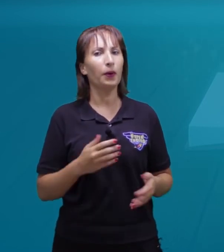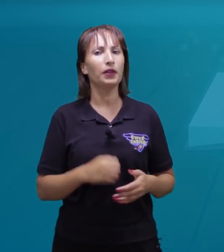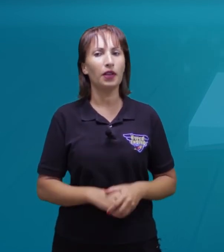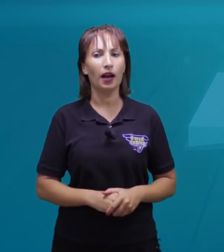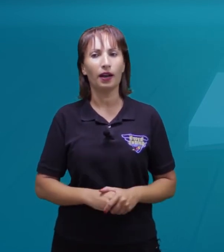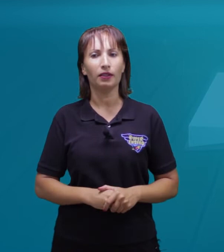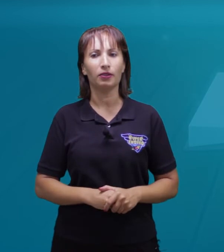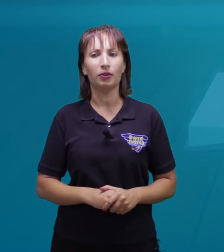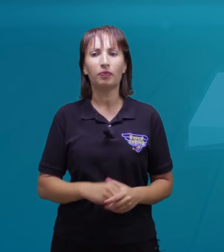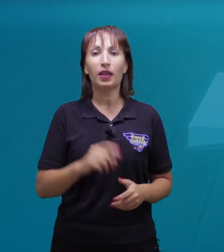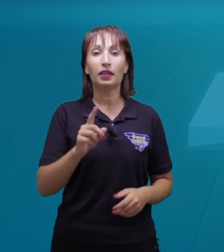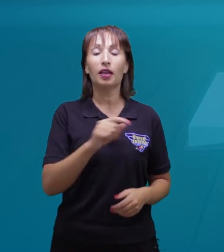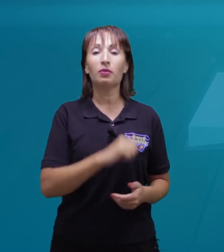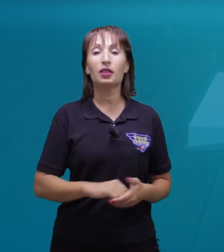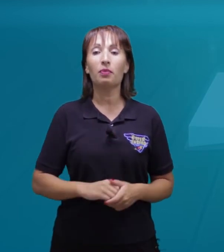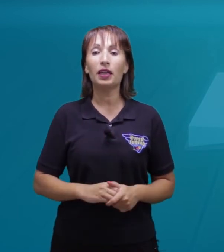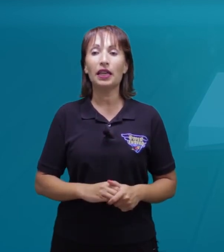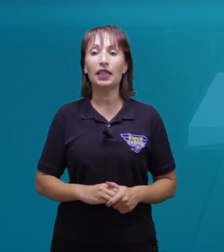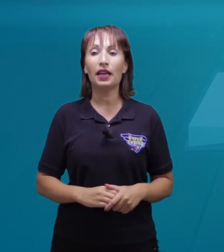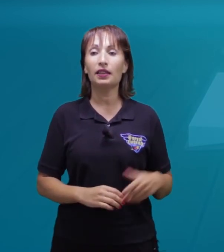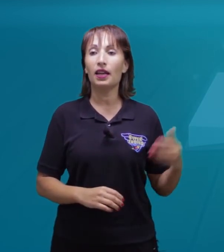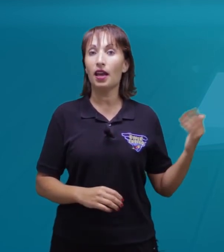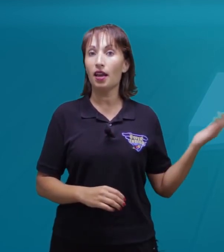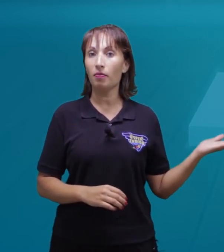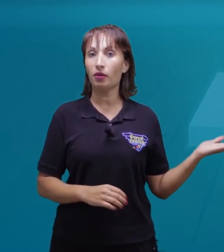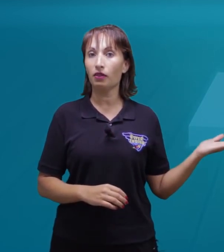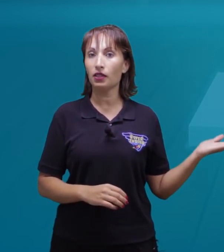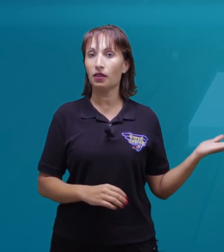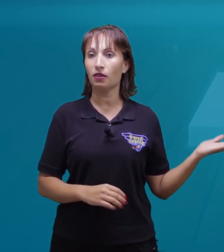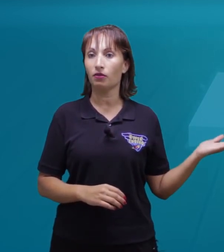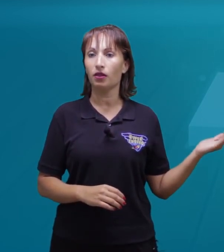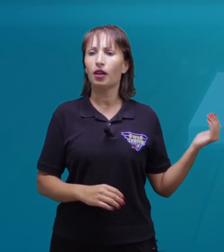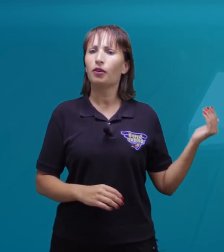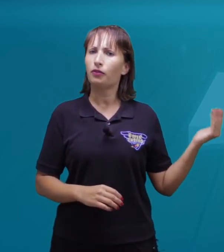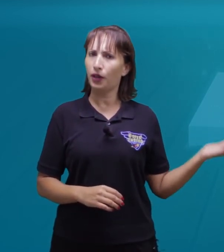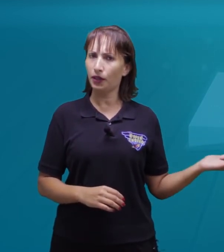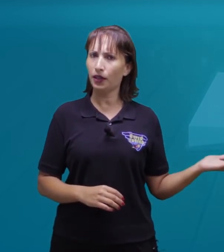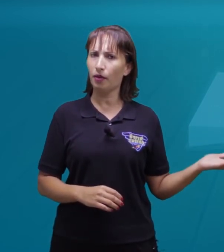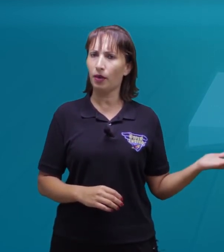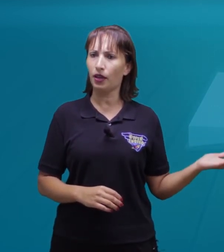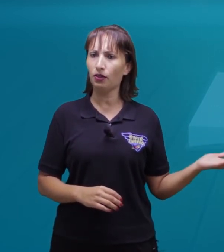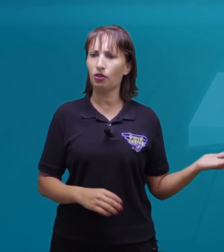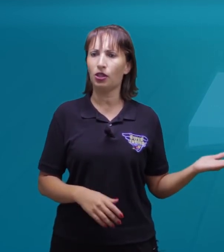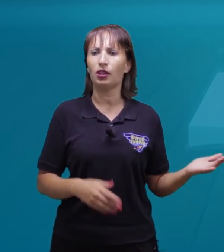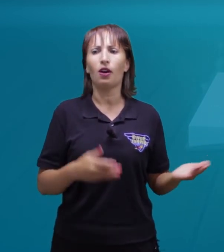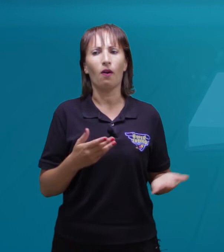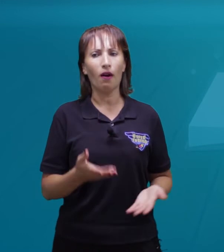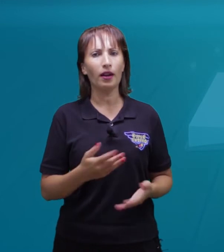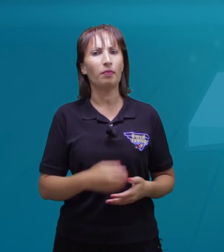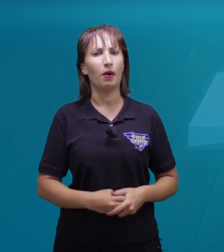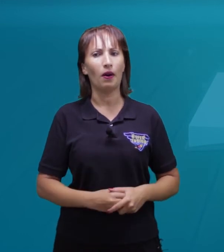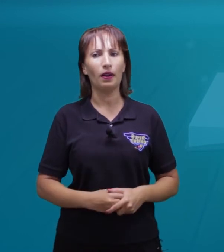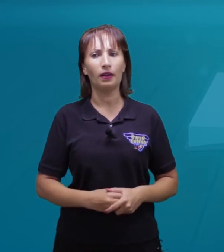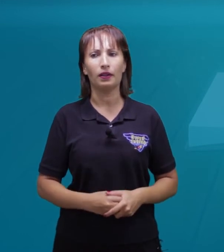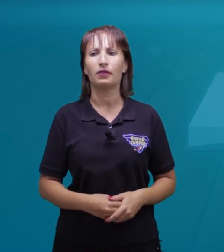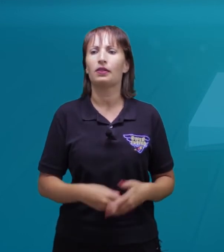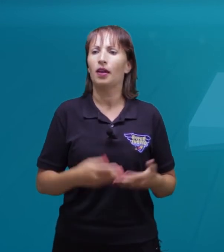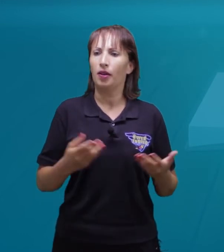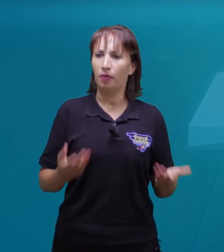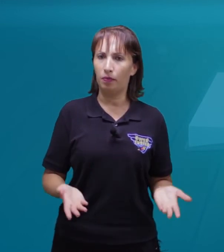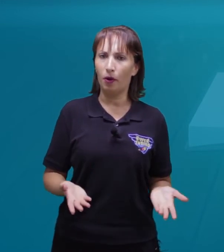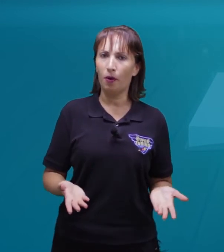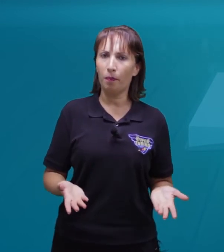o coitado temos também a ideia de reprovação são francamente hora